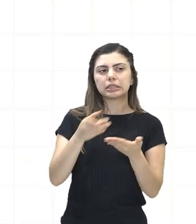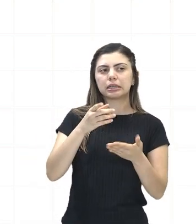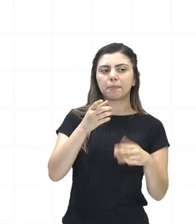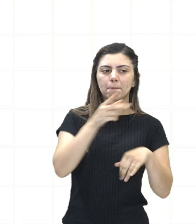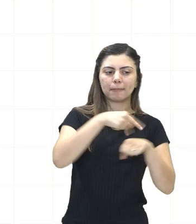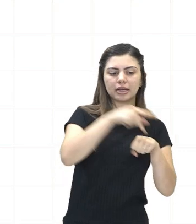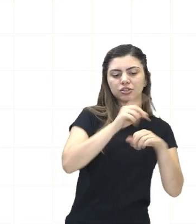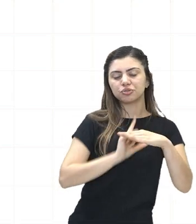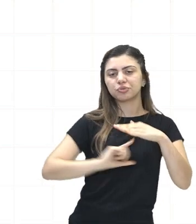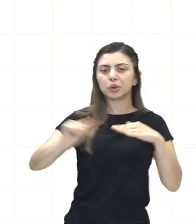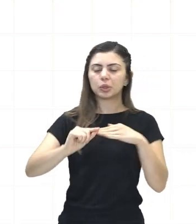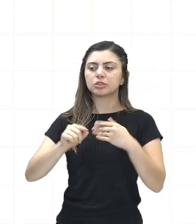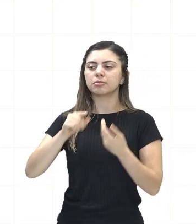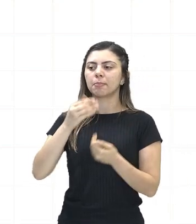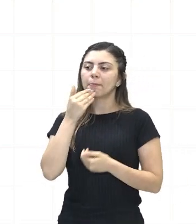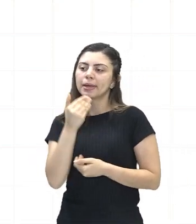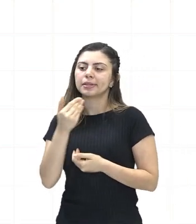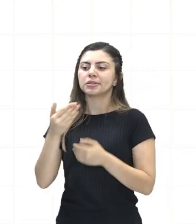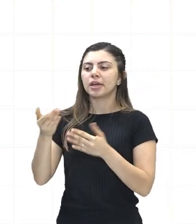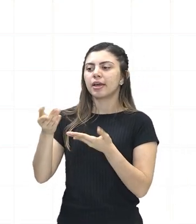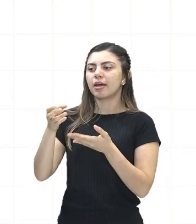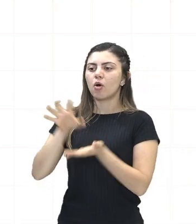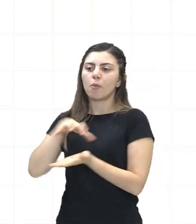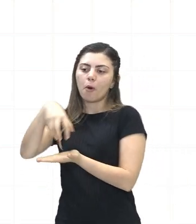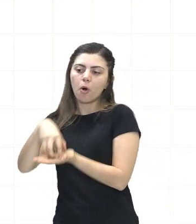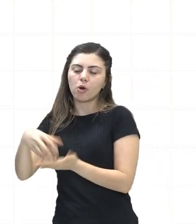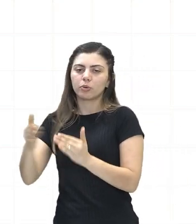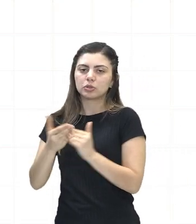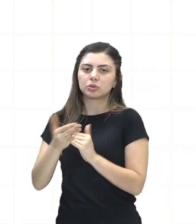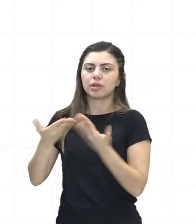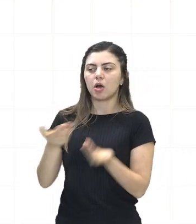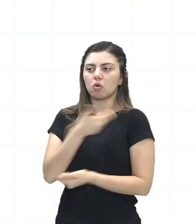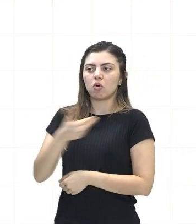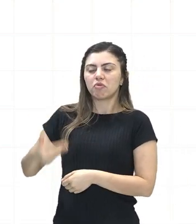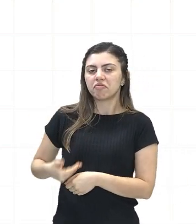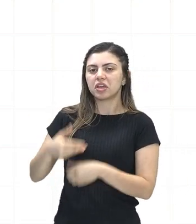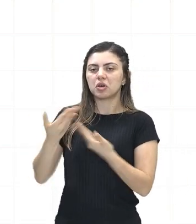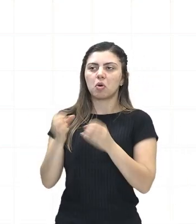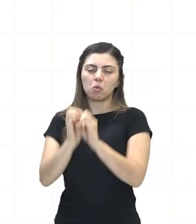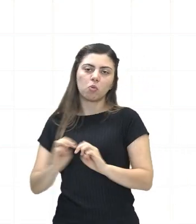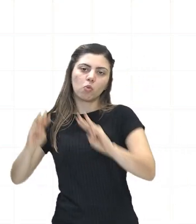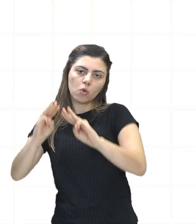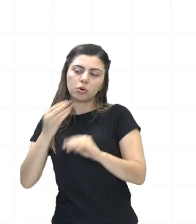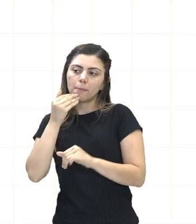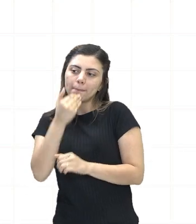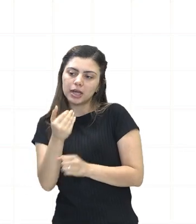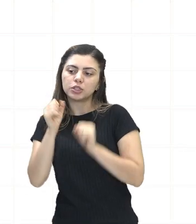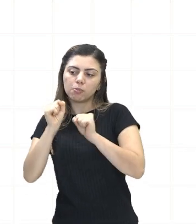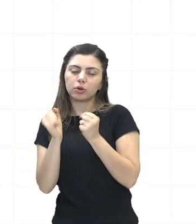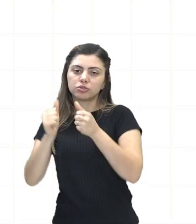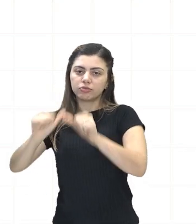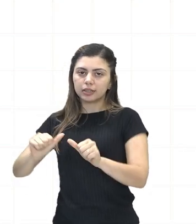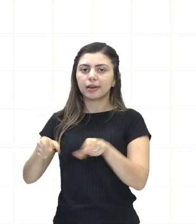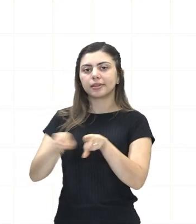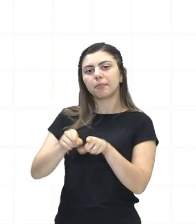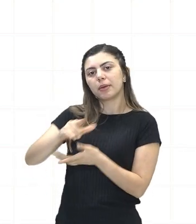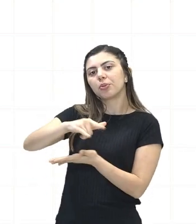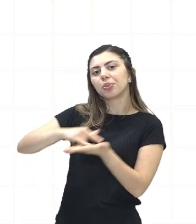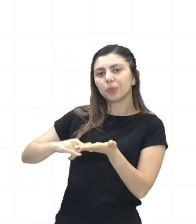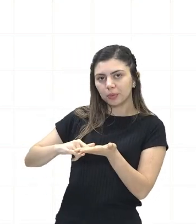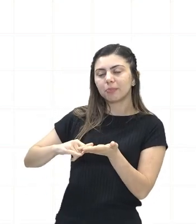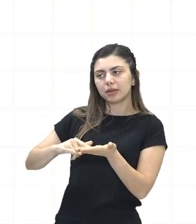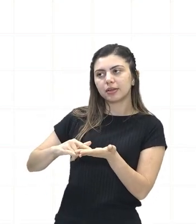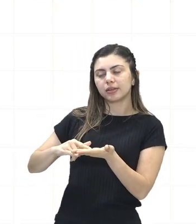consulado, pede ajuda da ONU, alguma embaixada, né, para você conseguir abrigo. E até o documento sair, né,